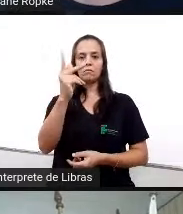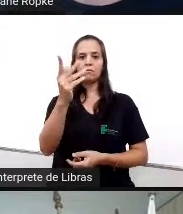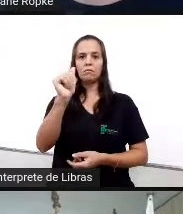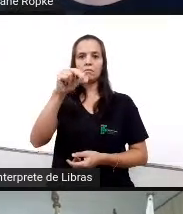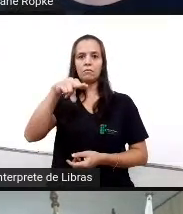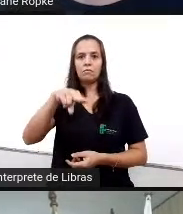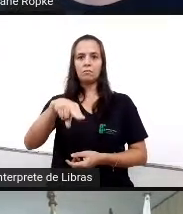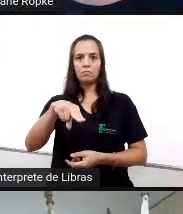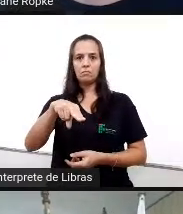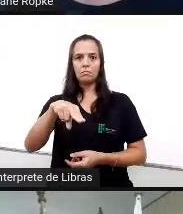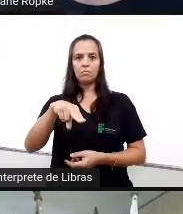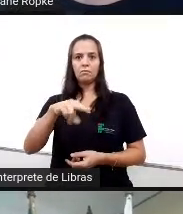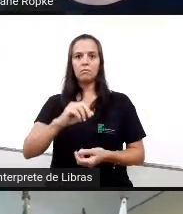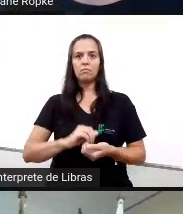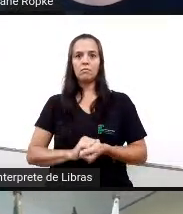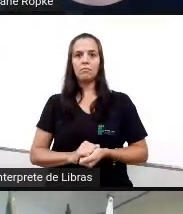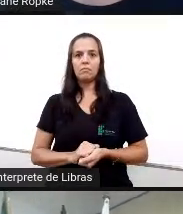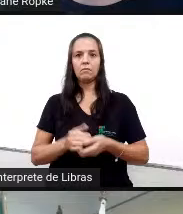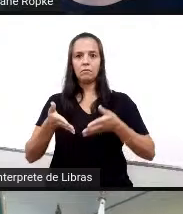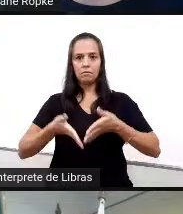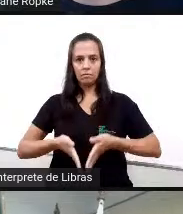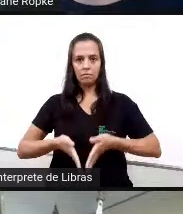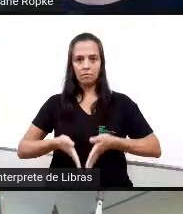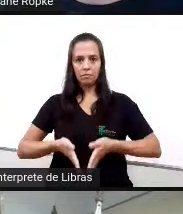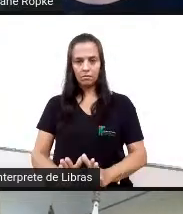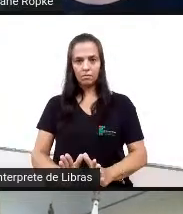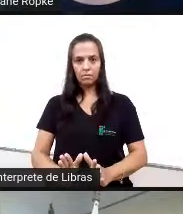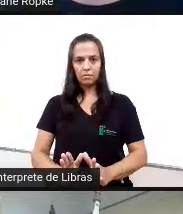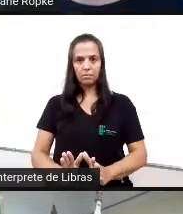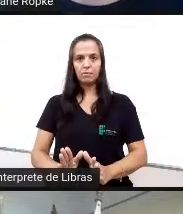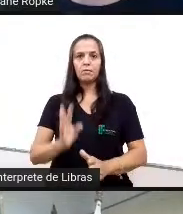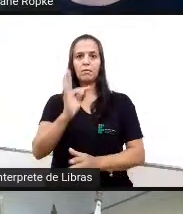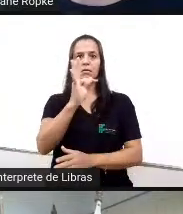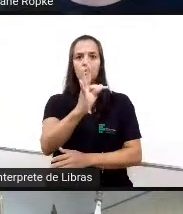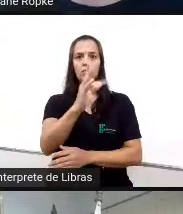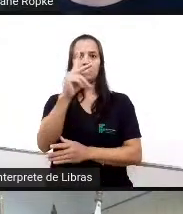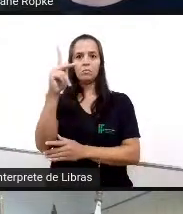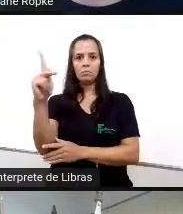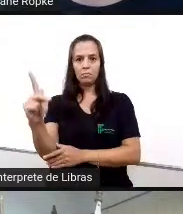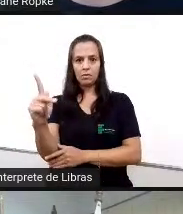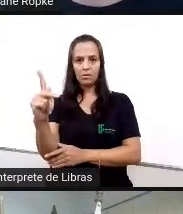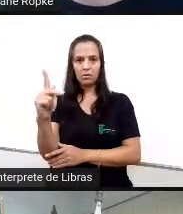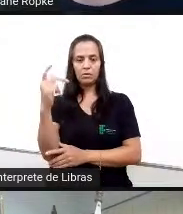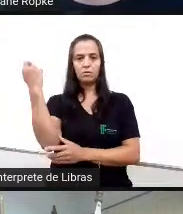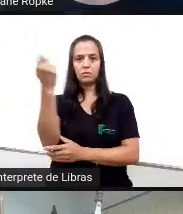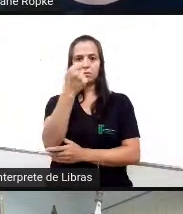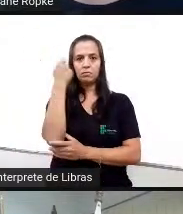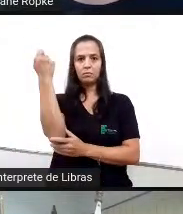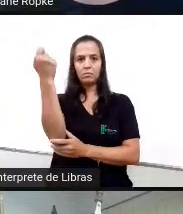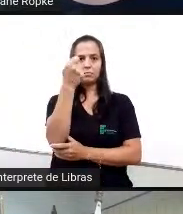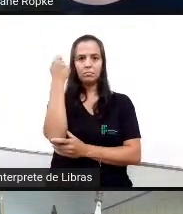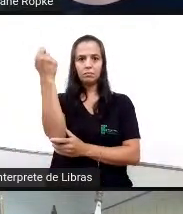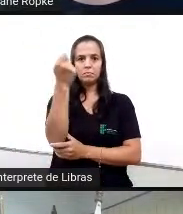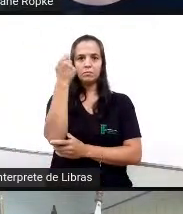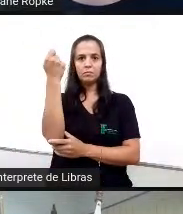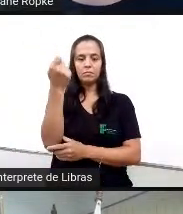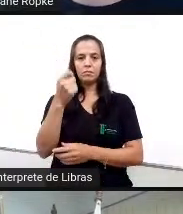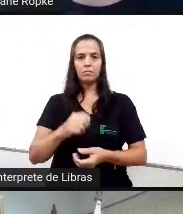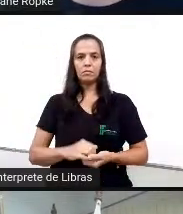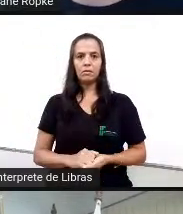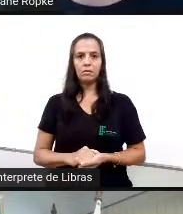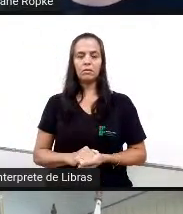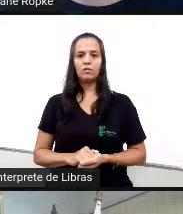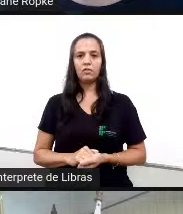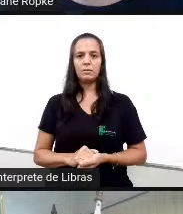Jonathan Rodrigues Hoferber, natural da cidade de Tuparendi, estado do Rio Grande do